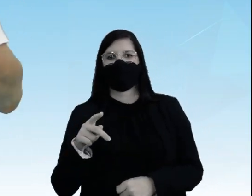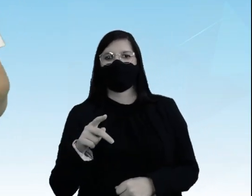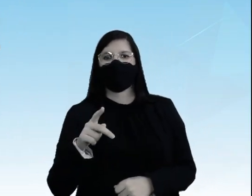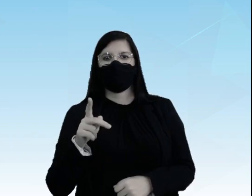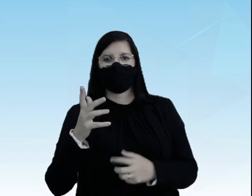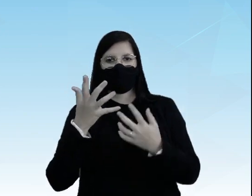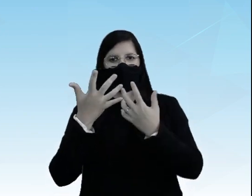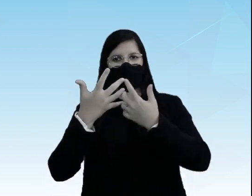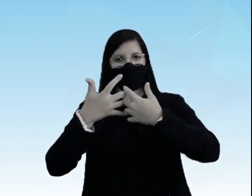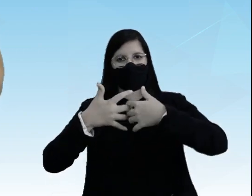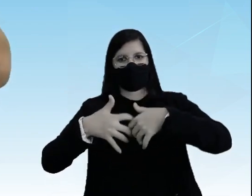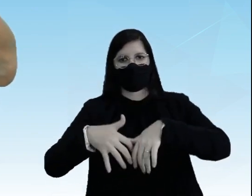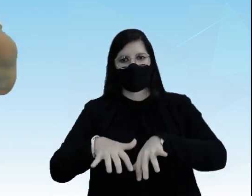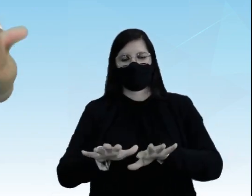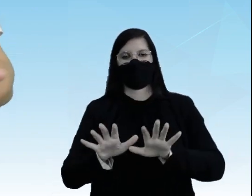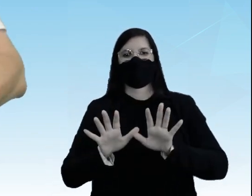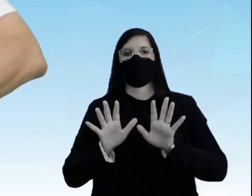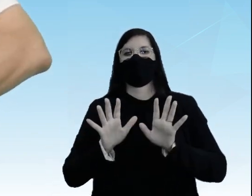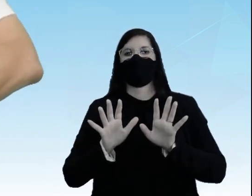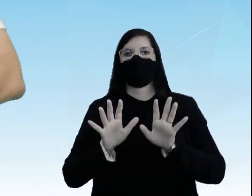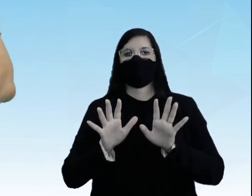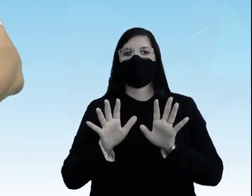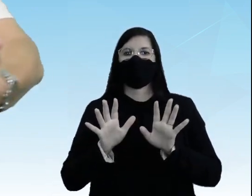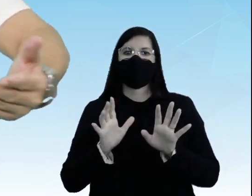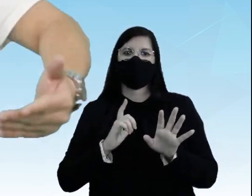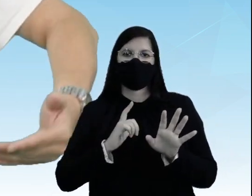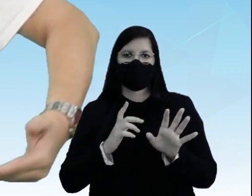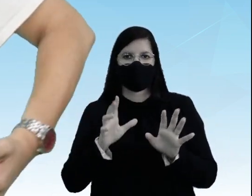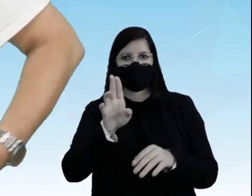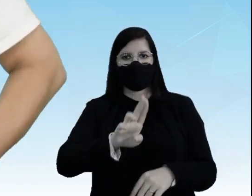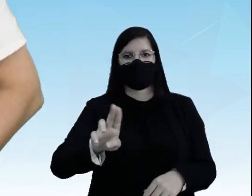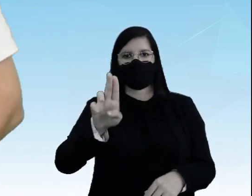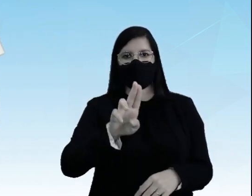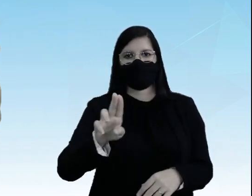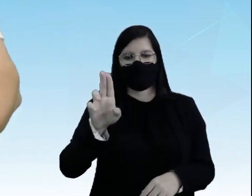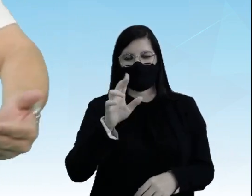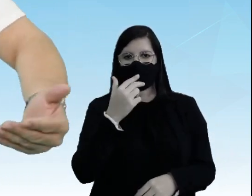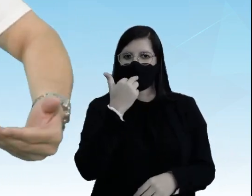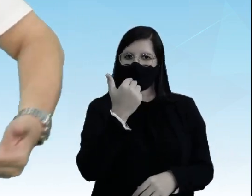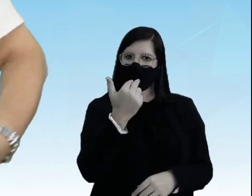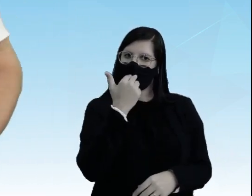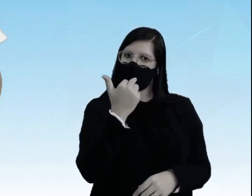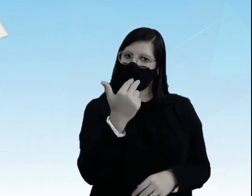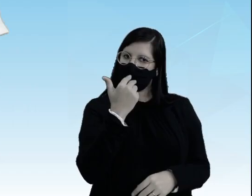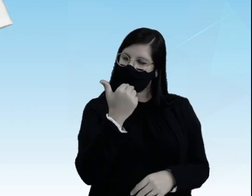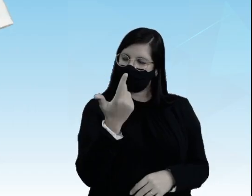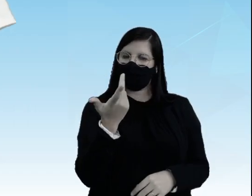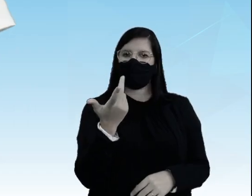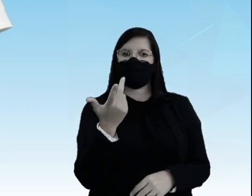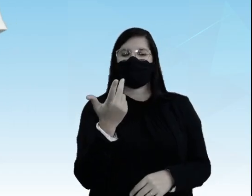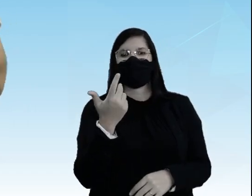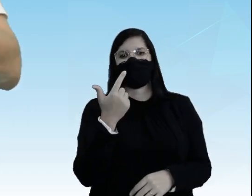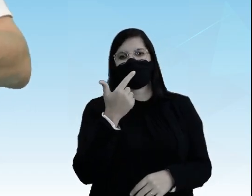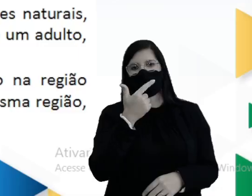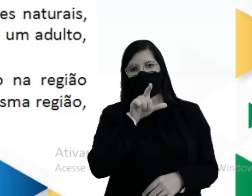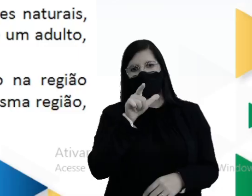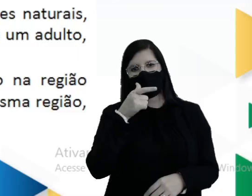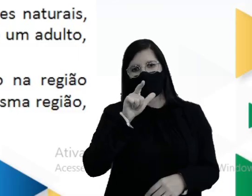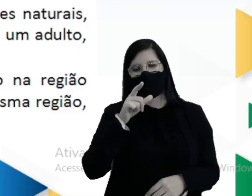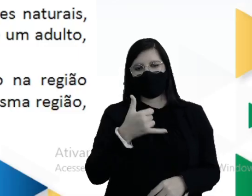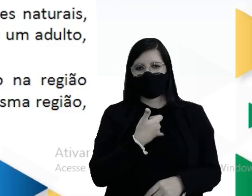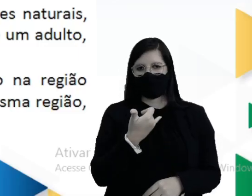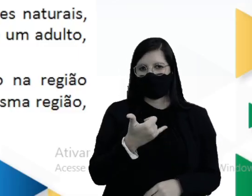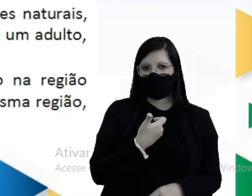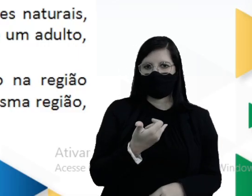fatores naturais, o uso da língua, em fatores como assim, a idade,